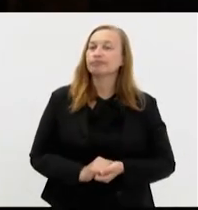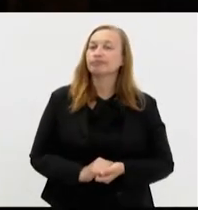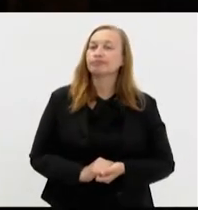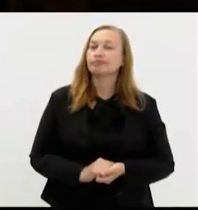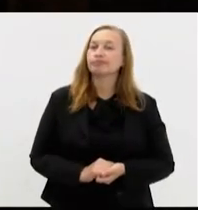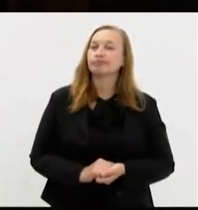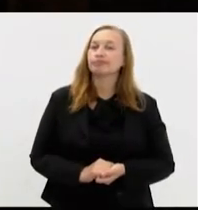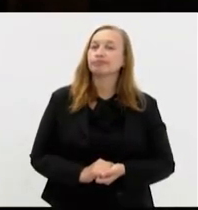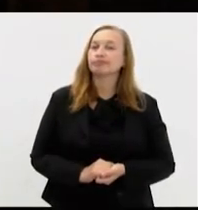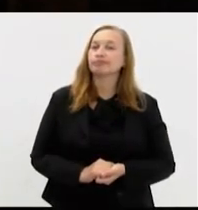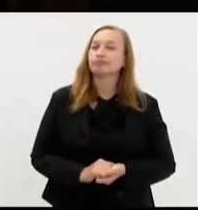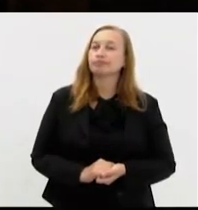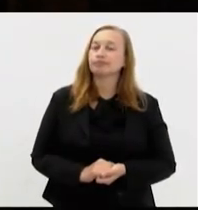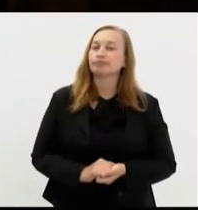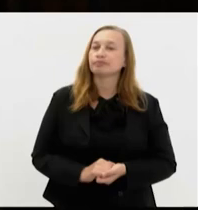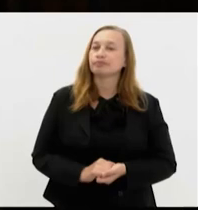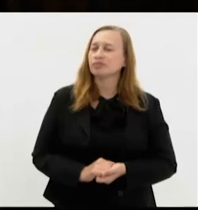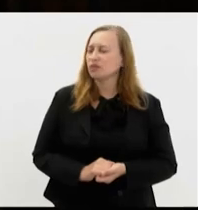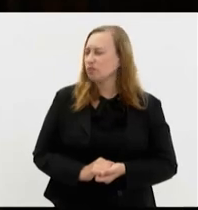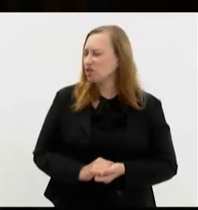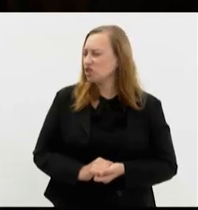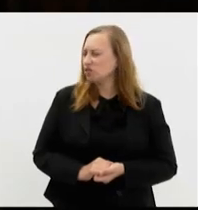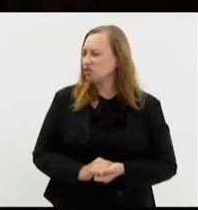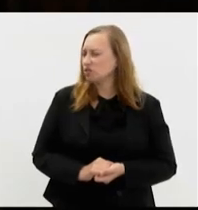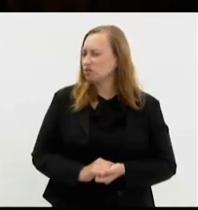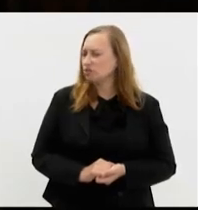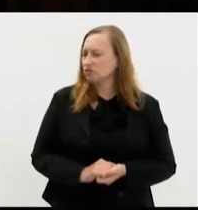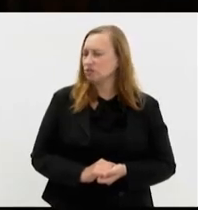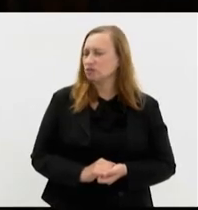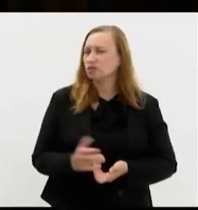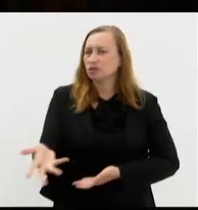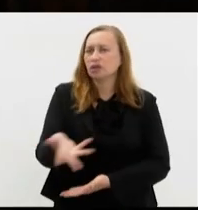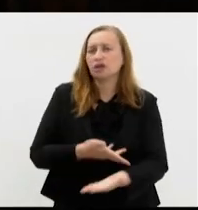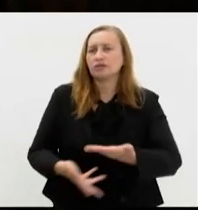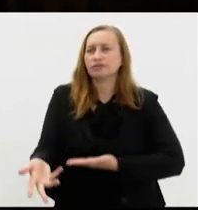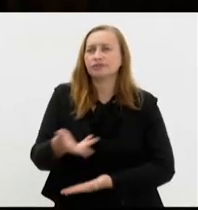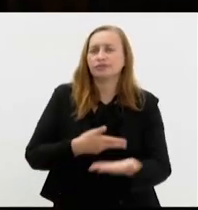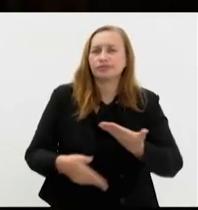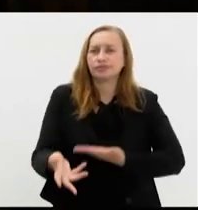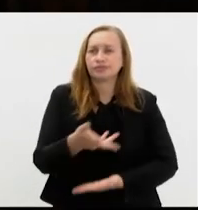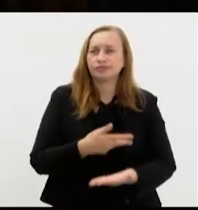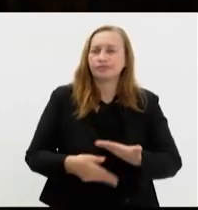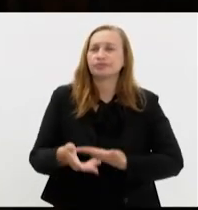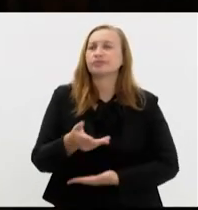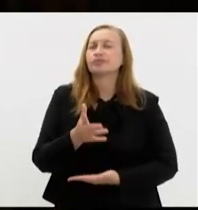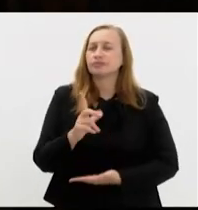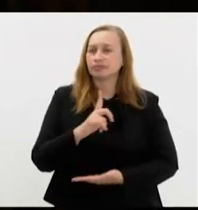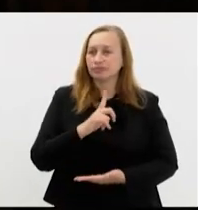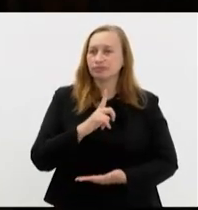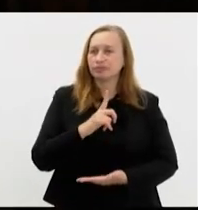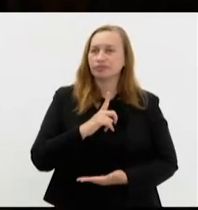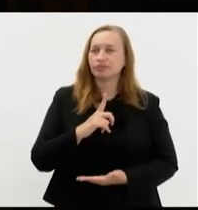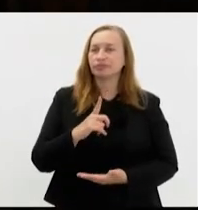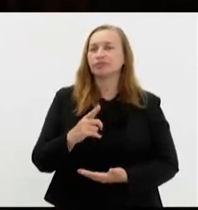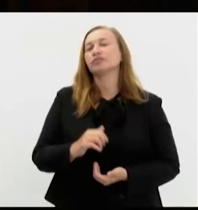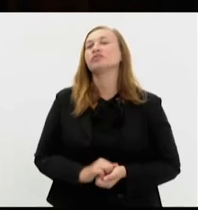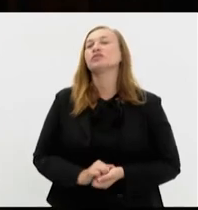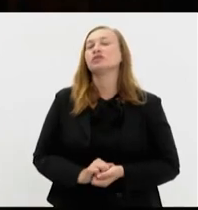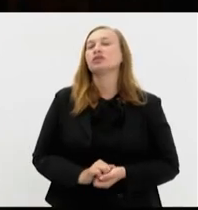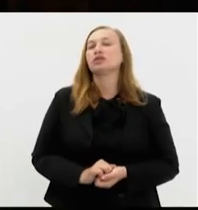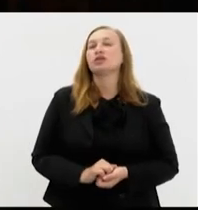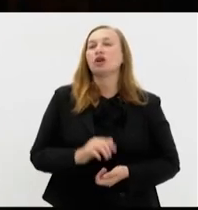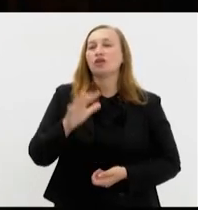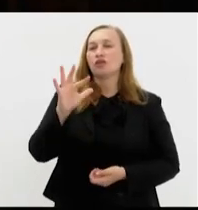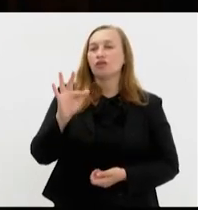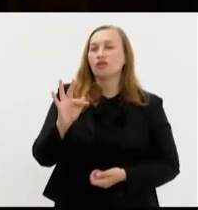de mediador e a Democracia pressupõe esse diálogo já dizia o filósofo habermans que é um